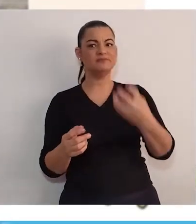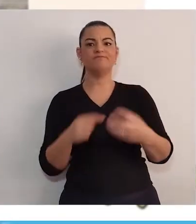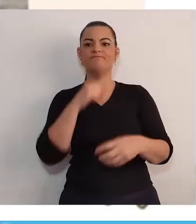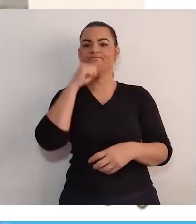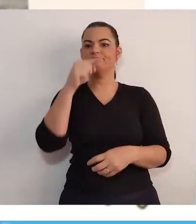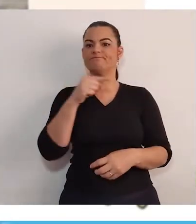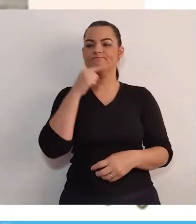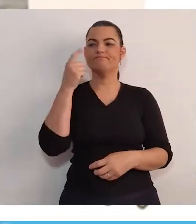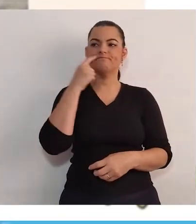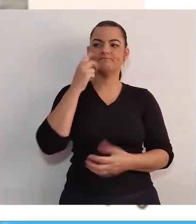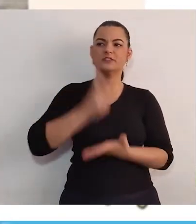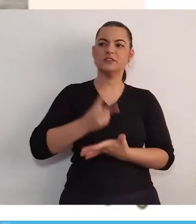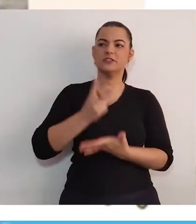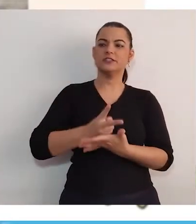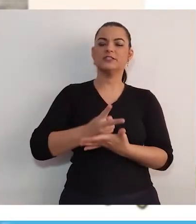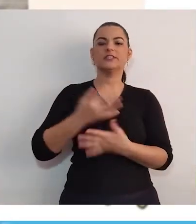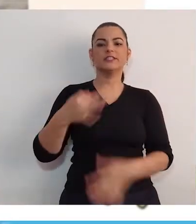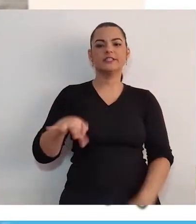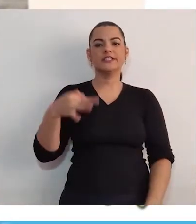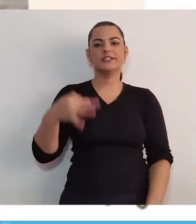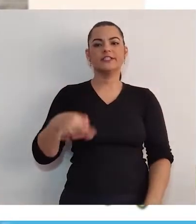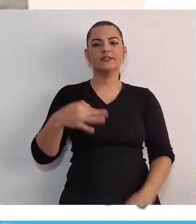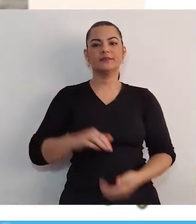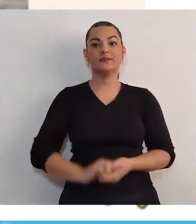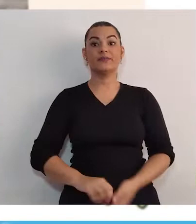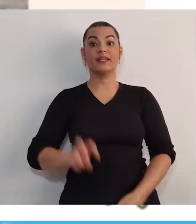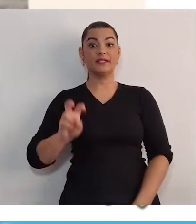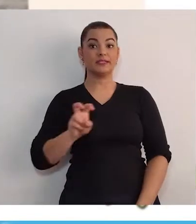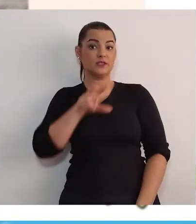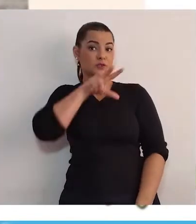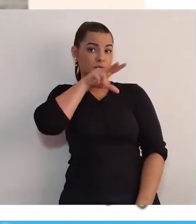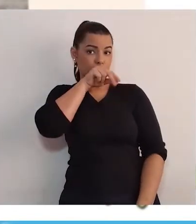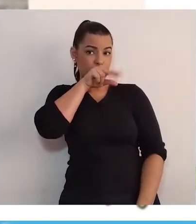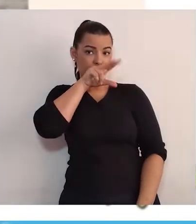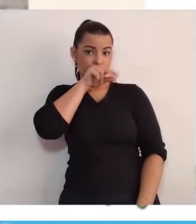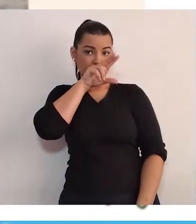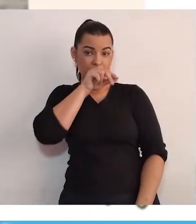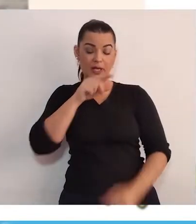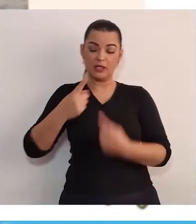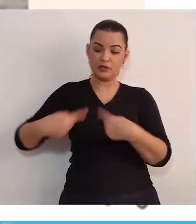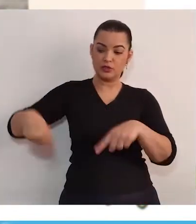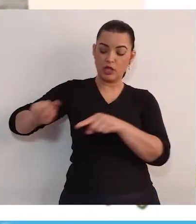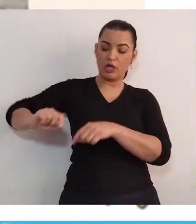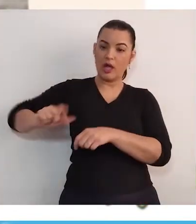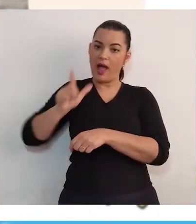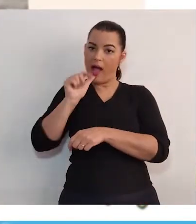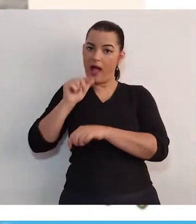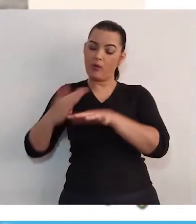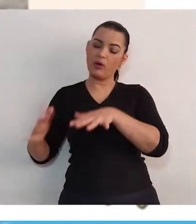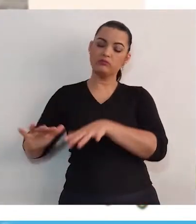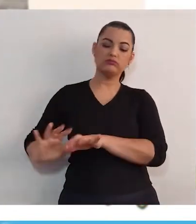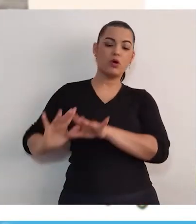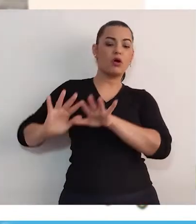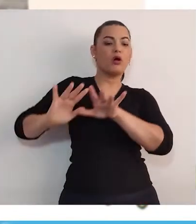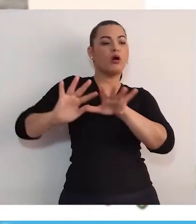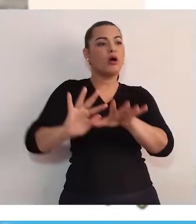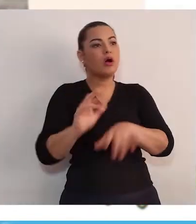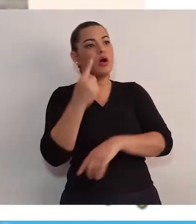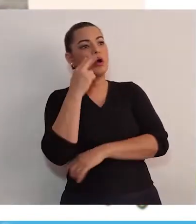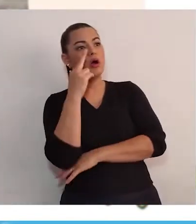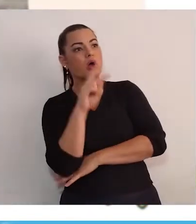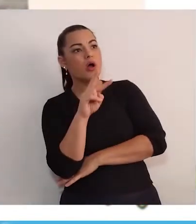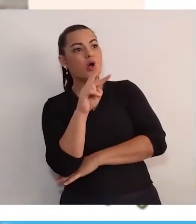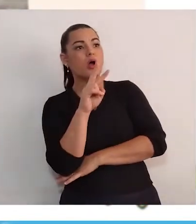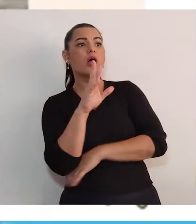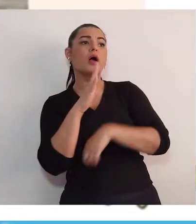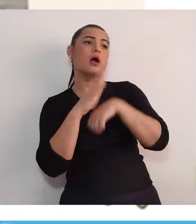dente ainda doía. Cinco patinhos saíram da água para ver. Só com carinho o seu